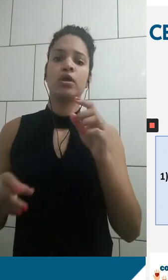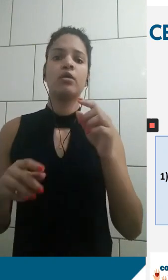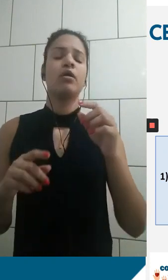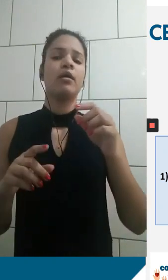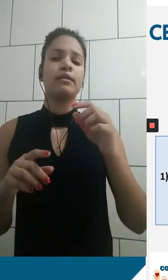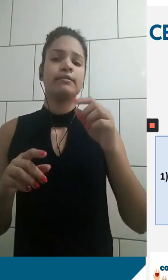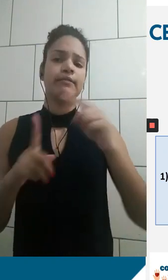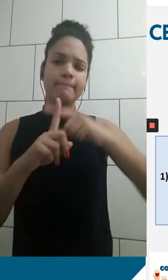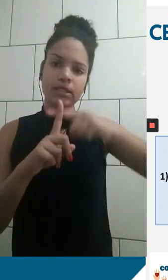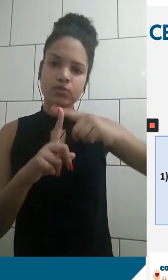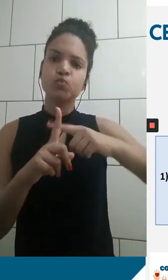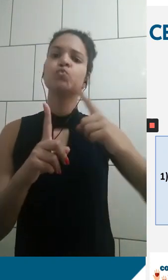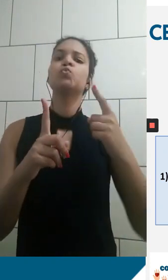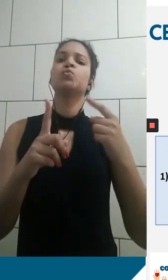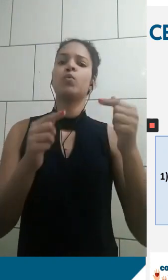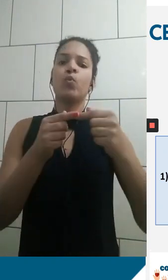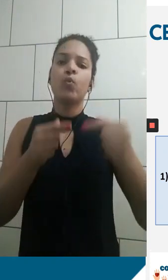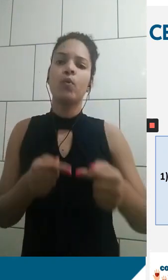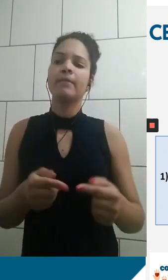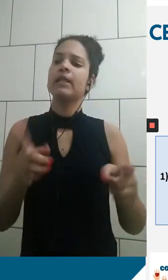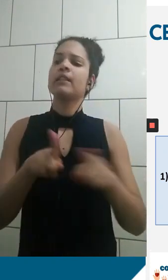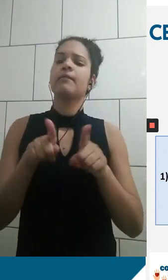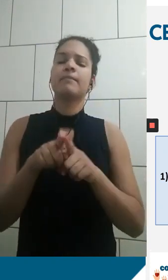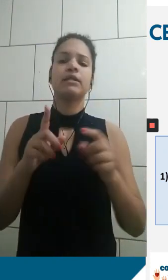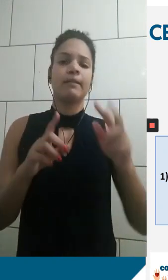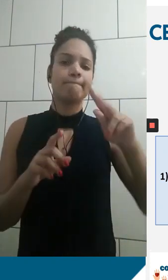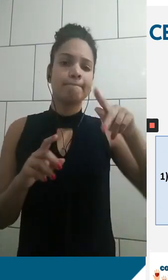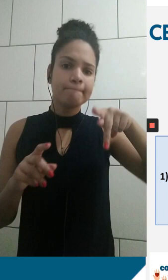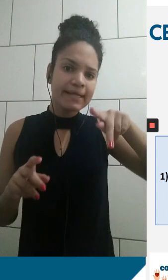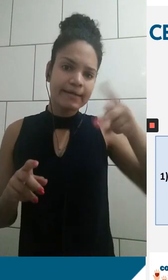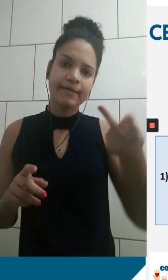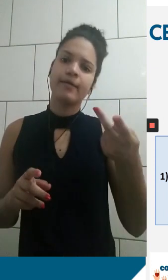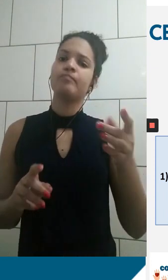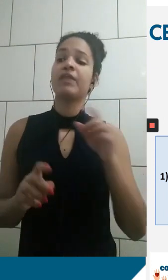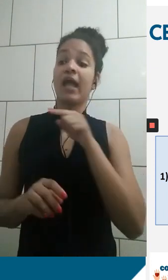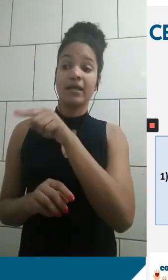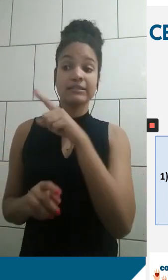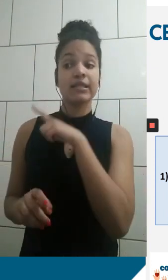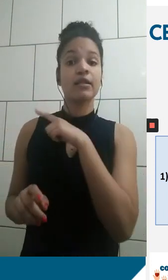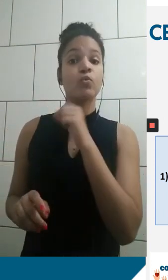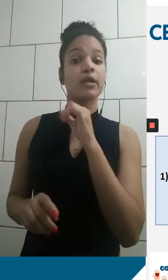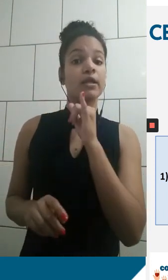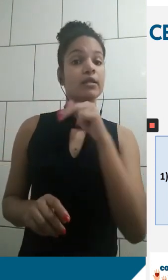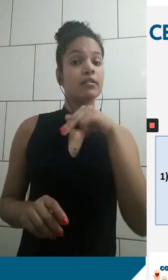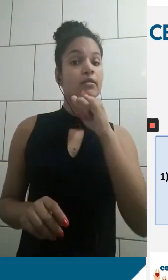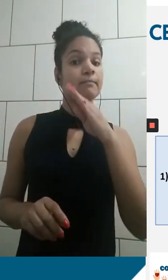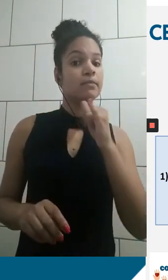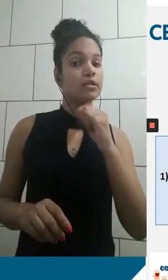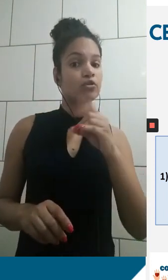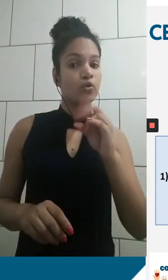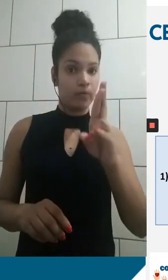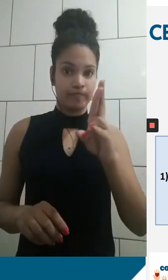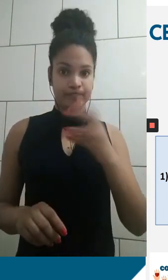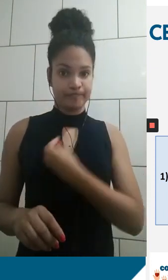que aumenta e tudo mais. Aqui eu estou discutindo o quê? A presença de um inibidor, que inibe uma enzima chamada colinesterase.